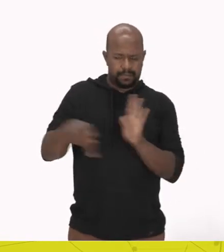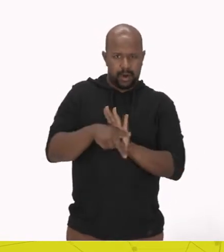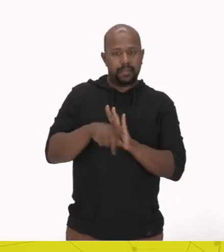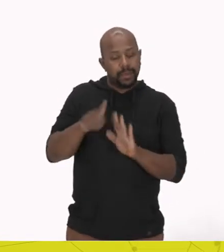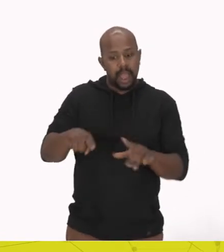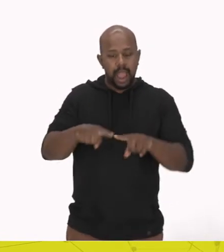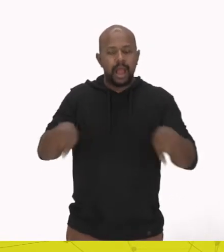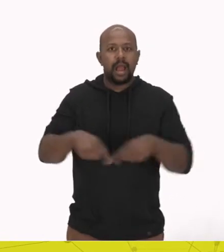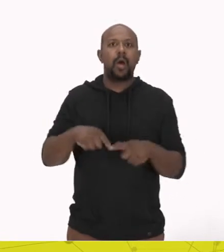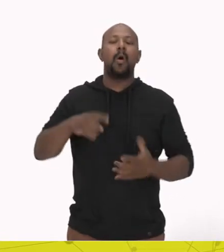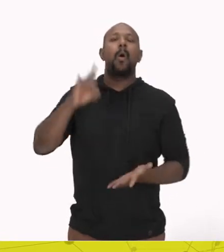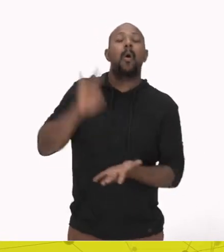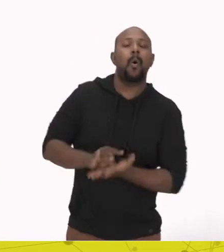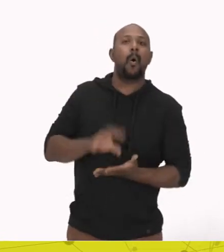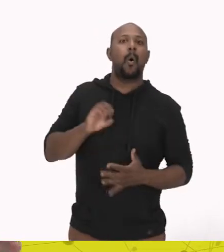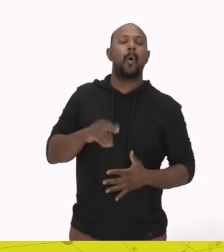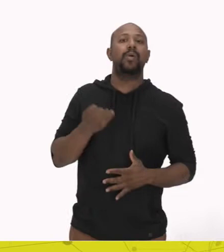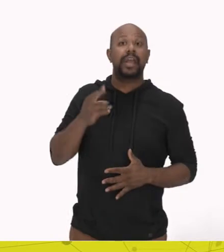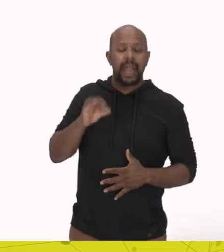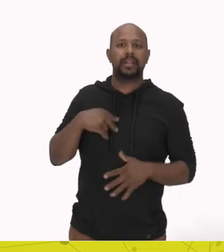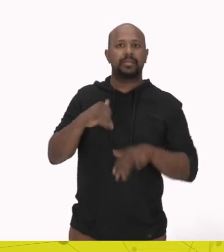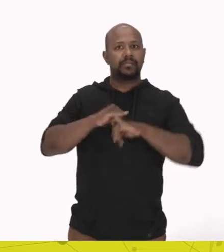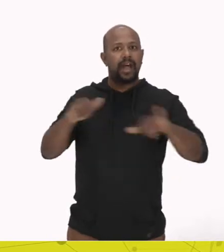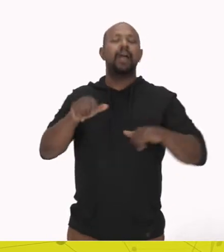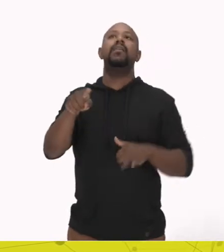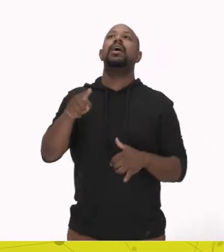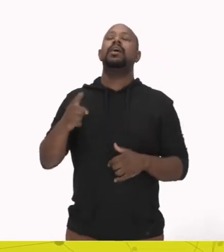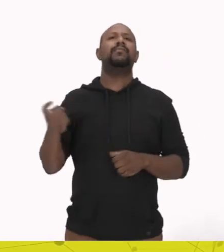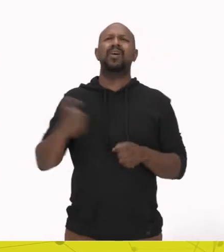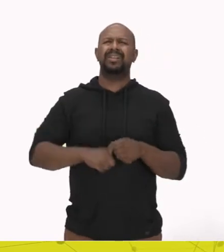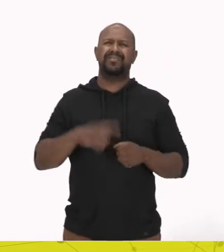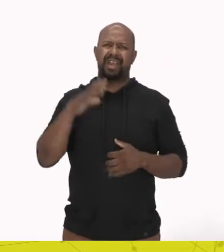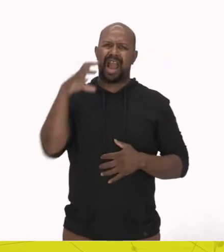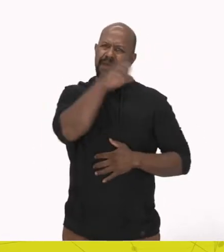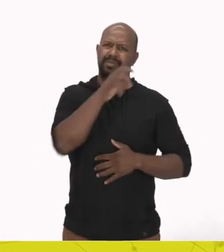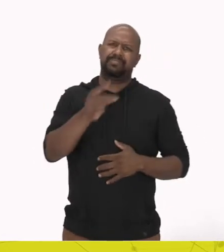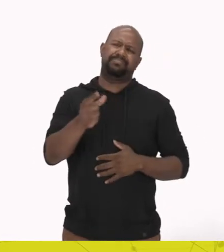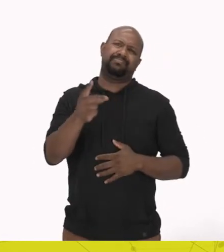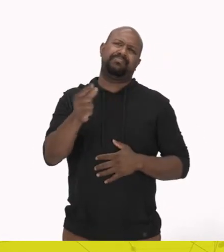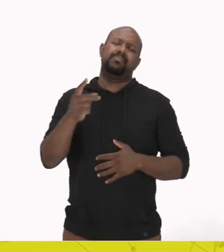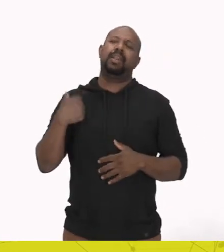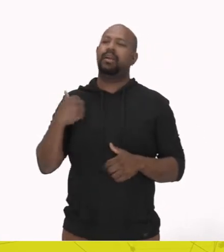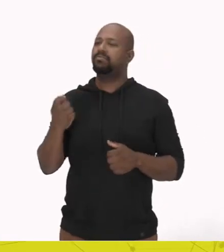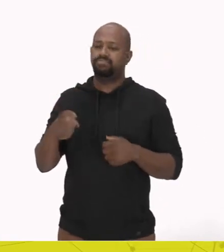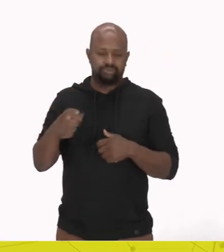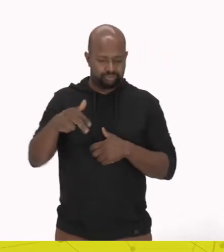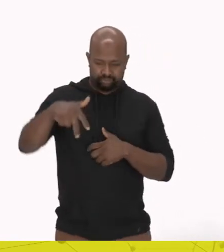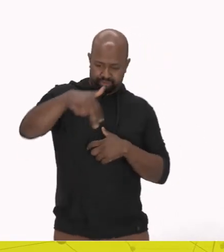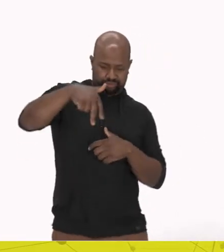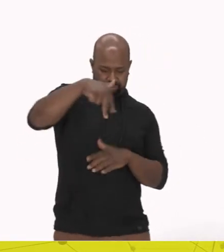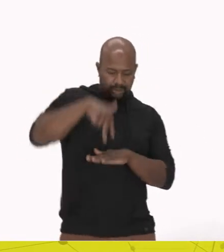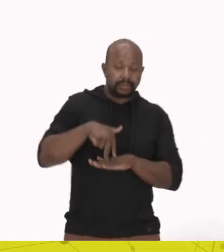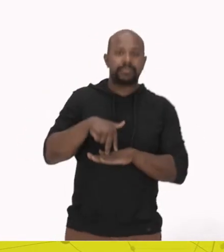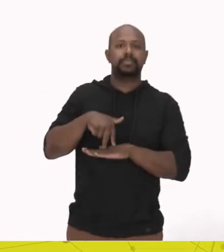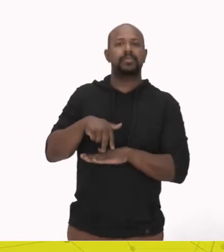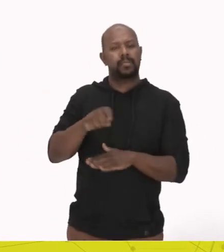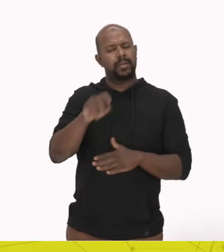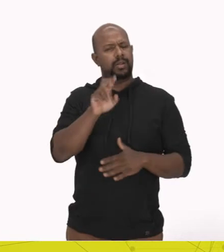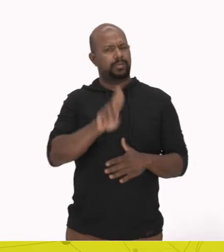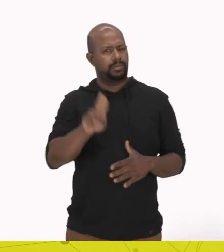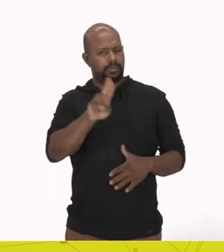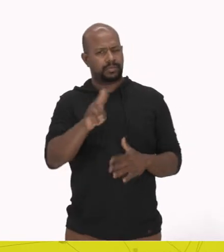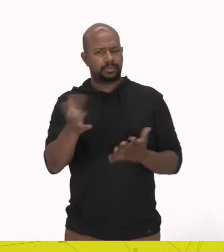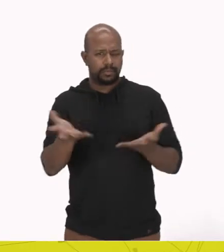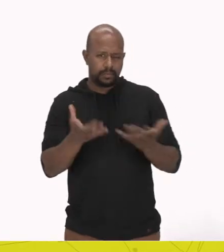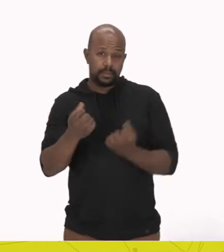do aluno no ambiente, é um objeto concreto. Quando eu dava essa indicação, eles voltavam muito mais rápido para o lugar deles. Você pode